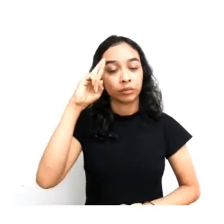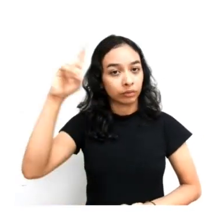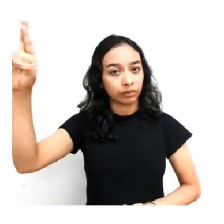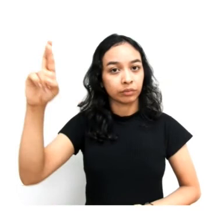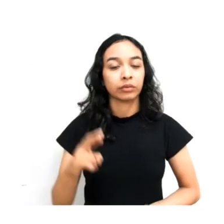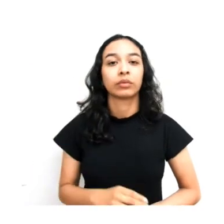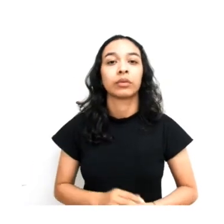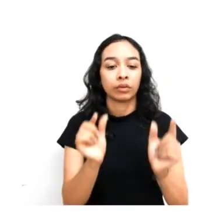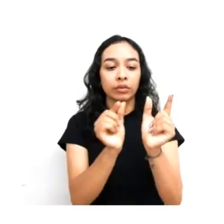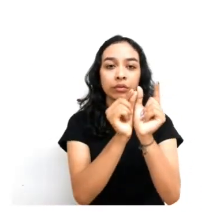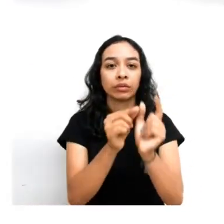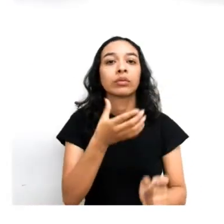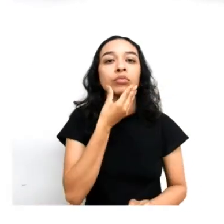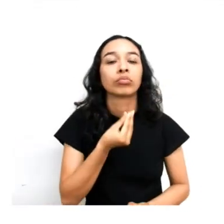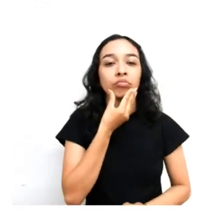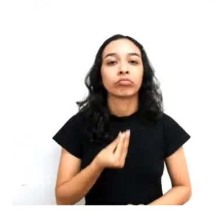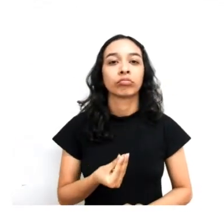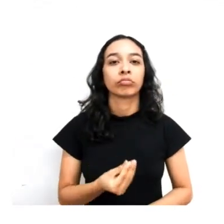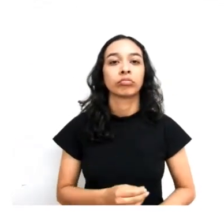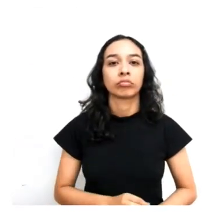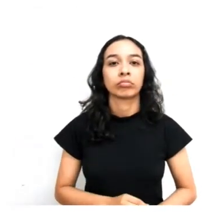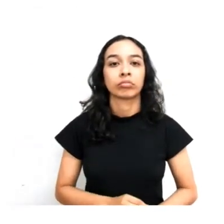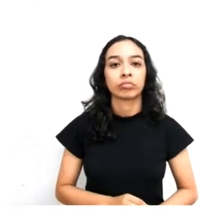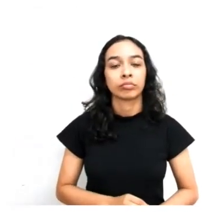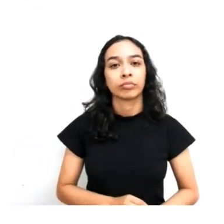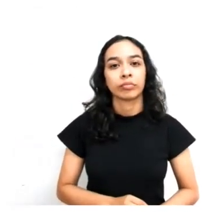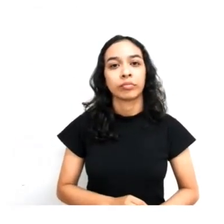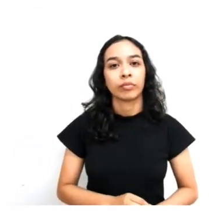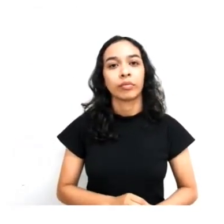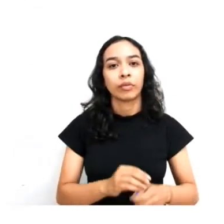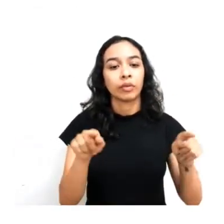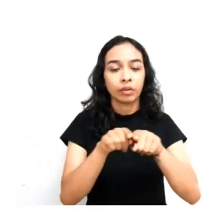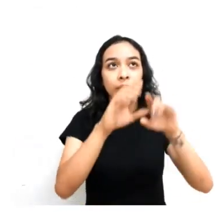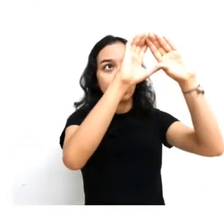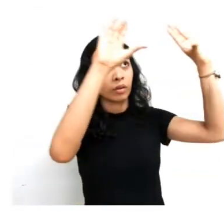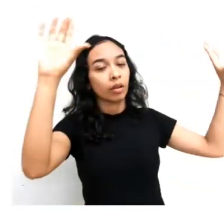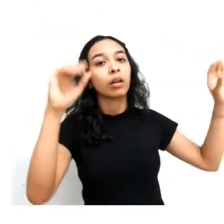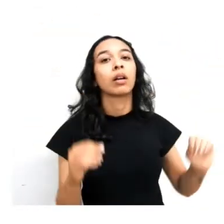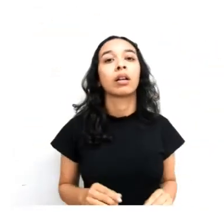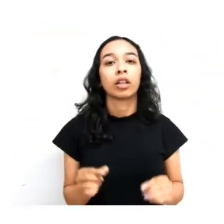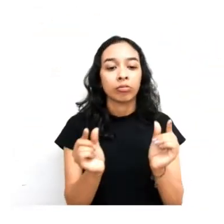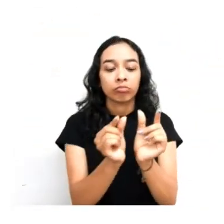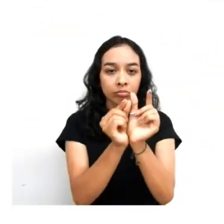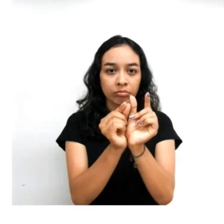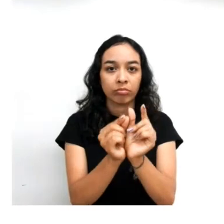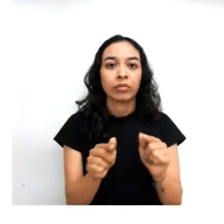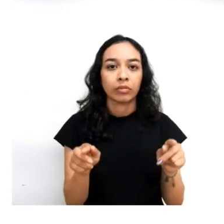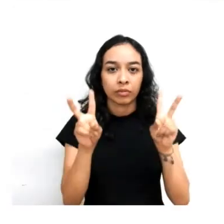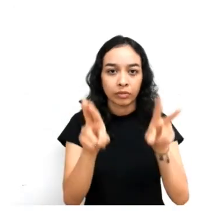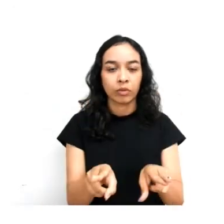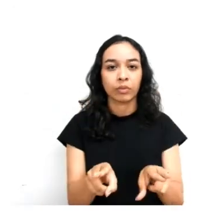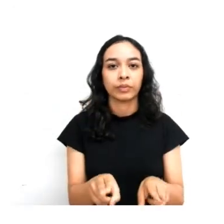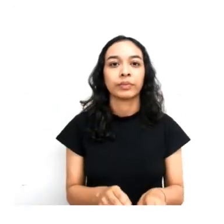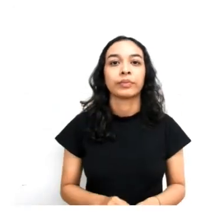dativo. Indômino, a desinência masculina de dativo. E caelo, por